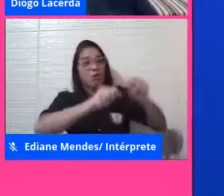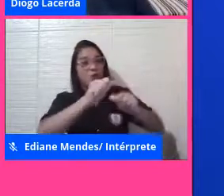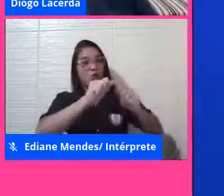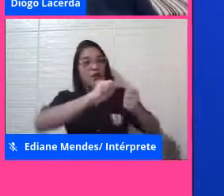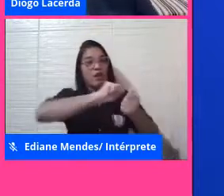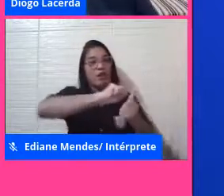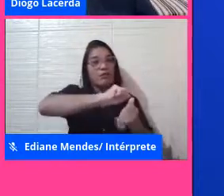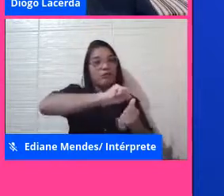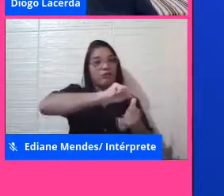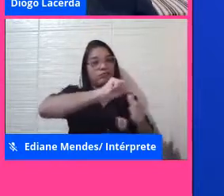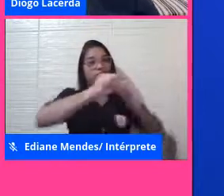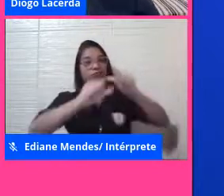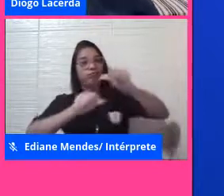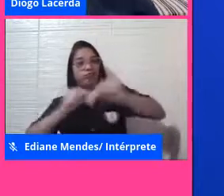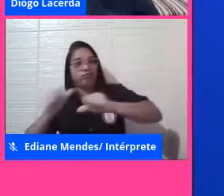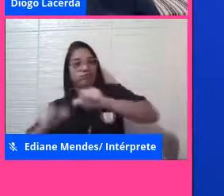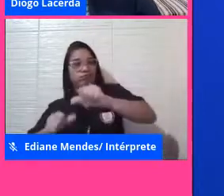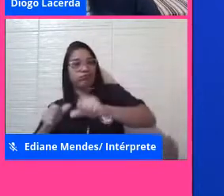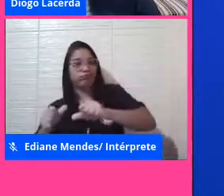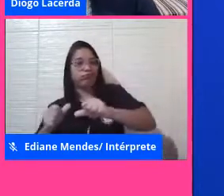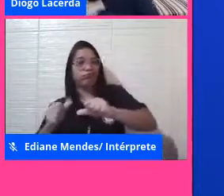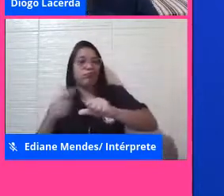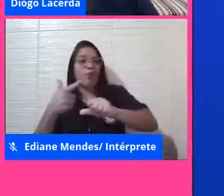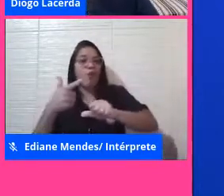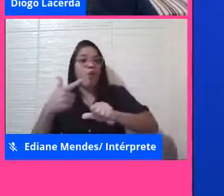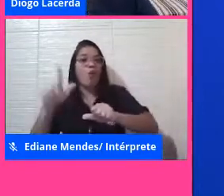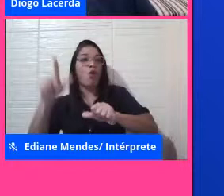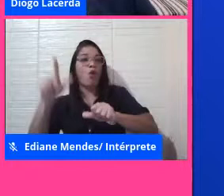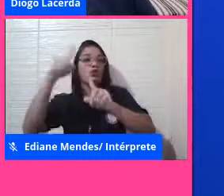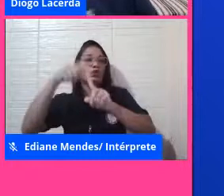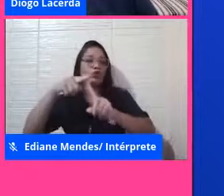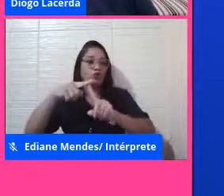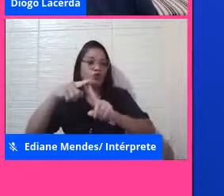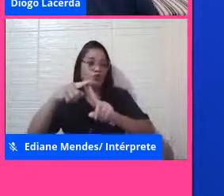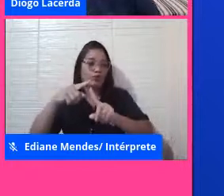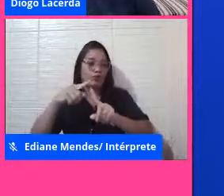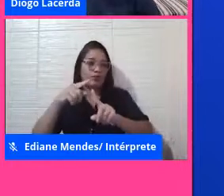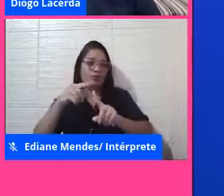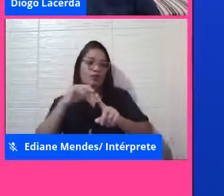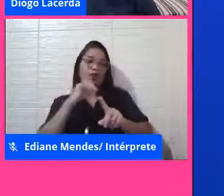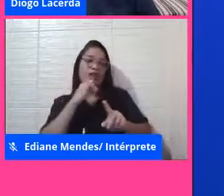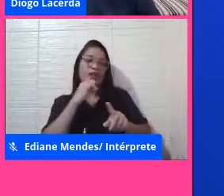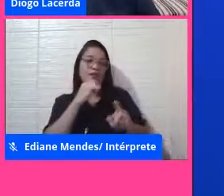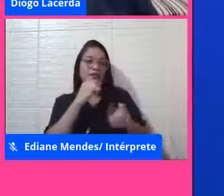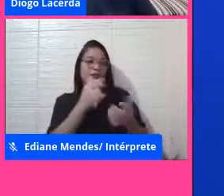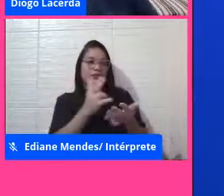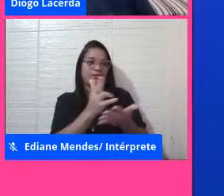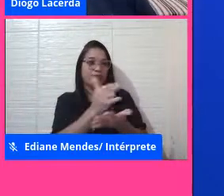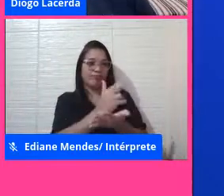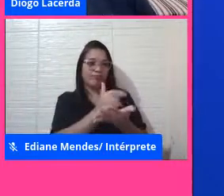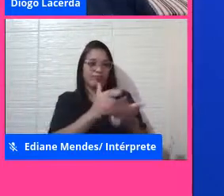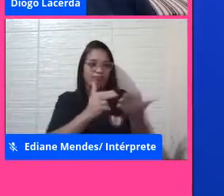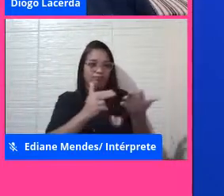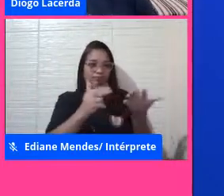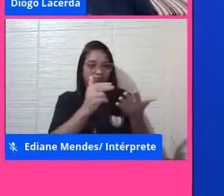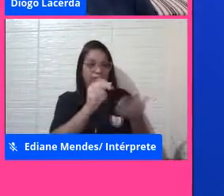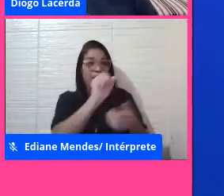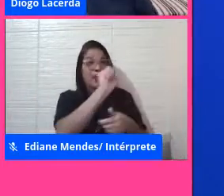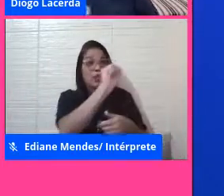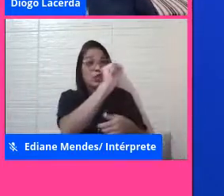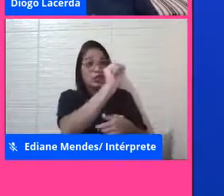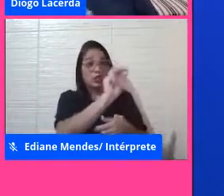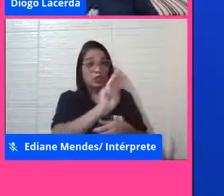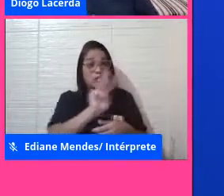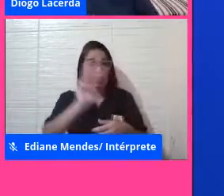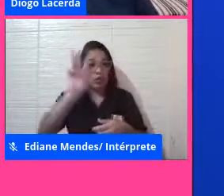do STL, é o ponto STL. E quando tu está desenhando no teu software CAD, tu vai